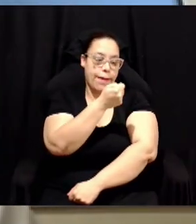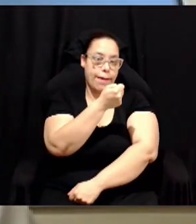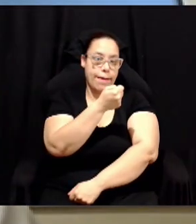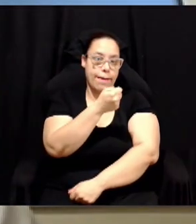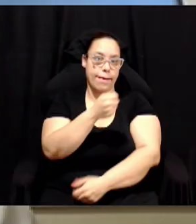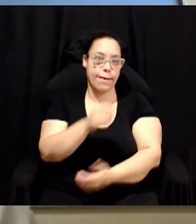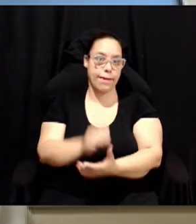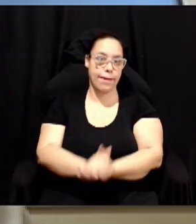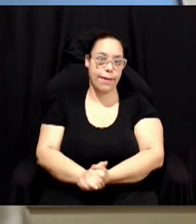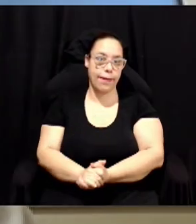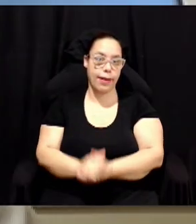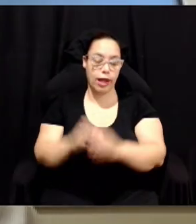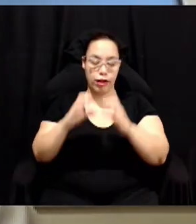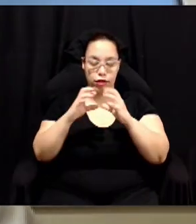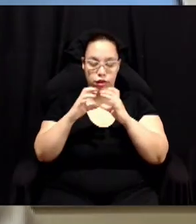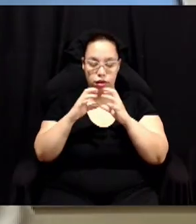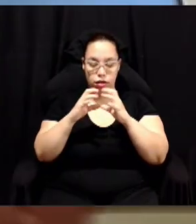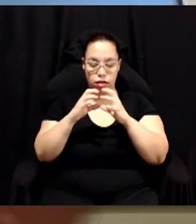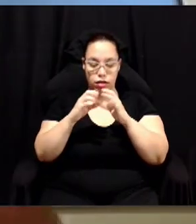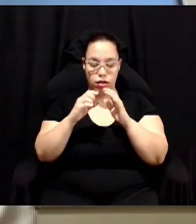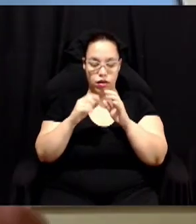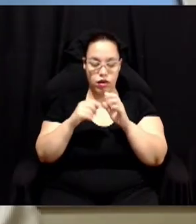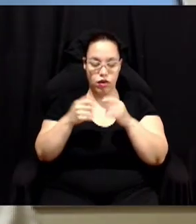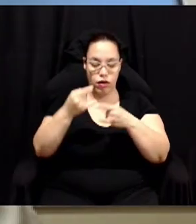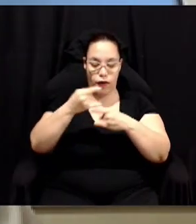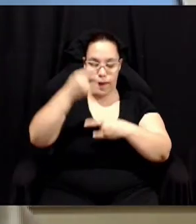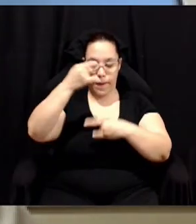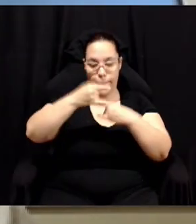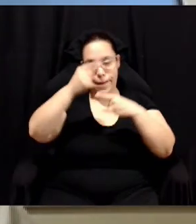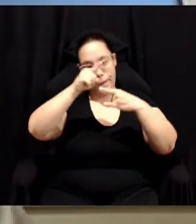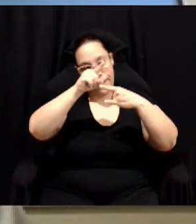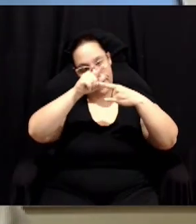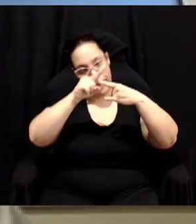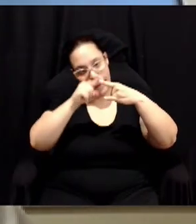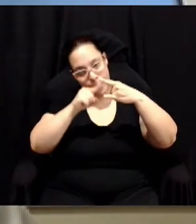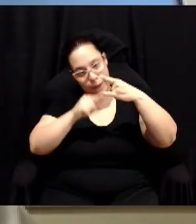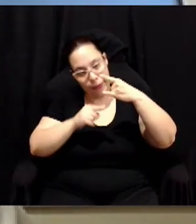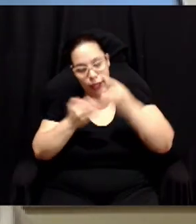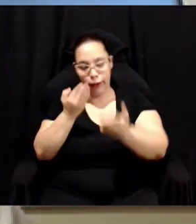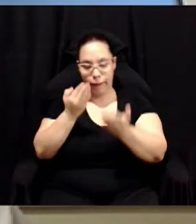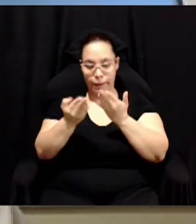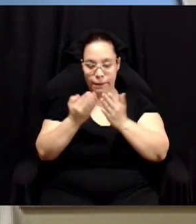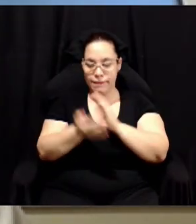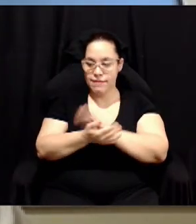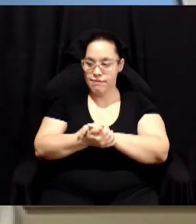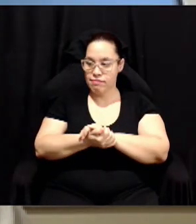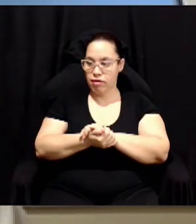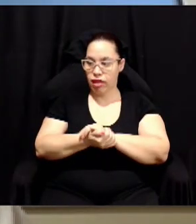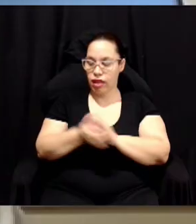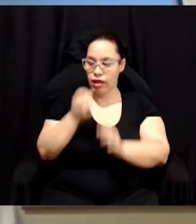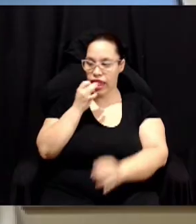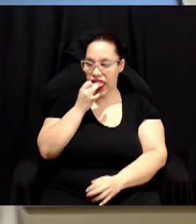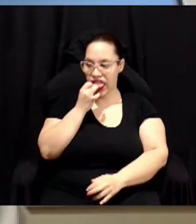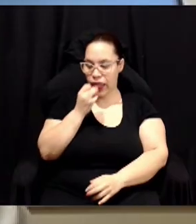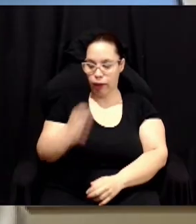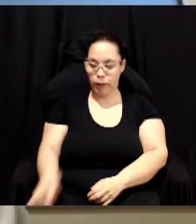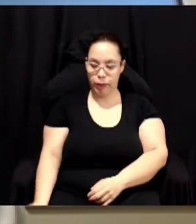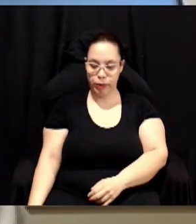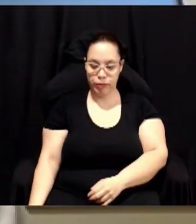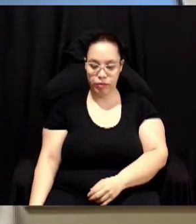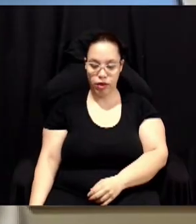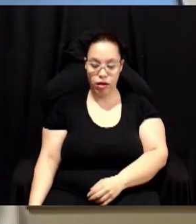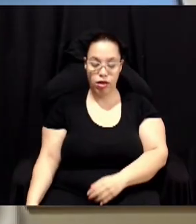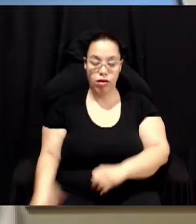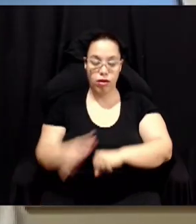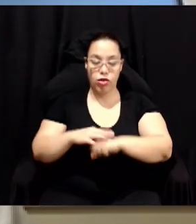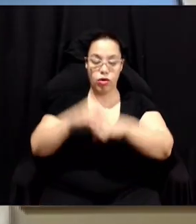circunda o cérebro e a medula, ou nos dois comparativamente, como hoje em dia existe para a doença de Alzheimer, de